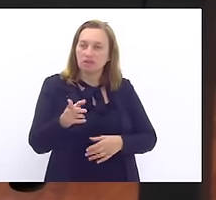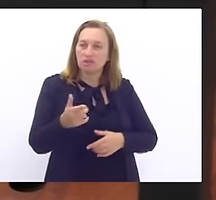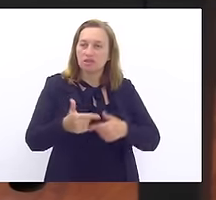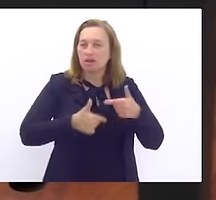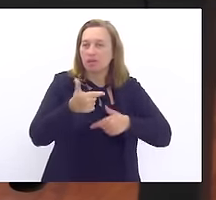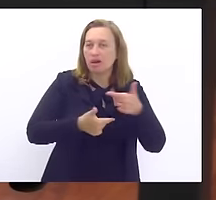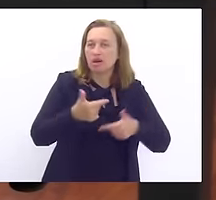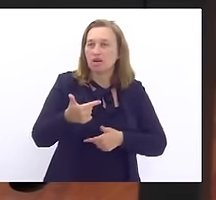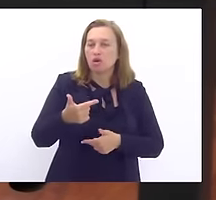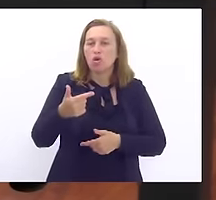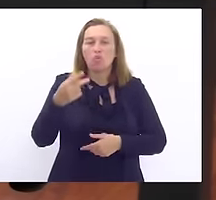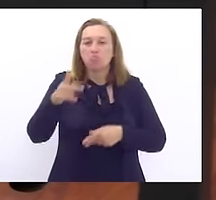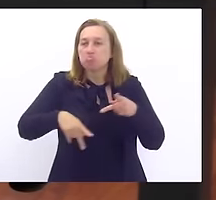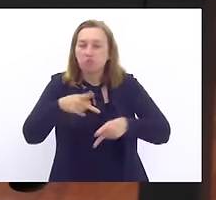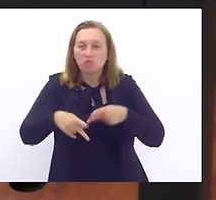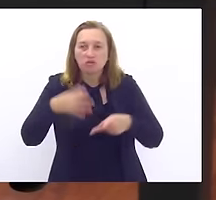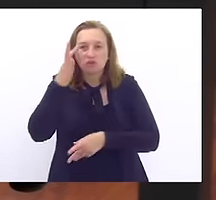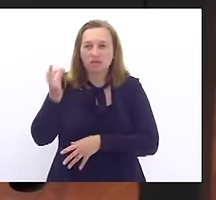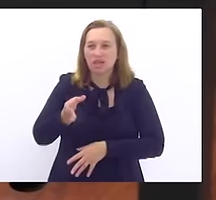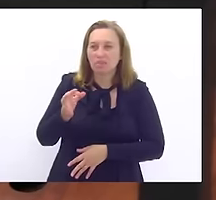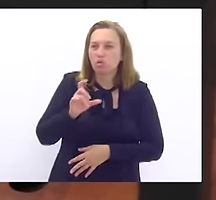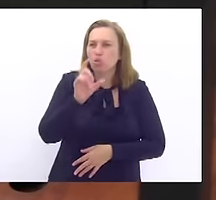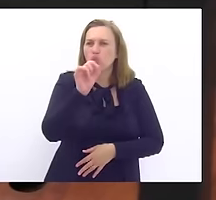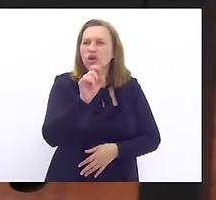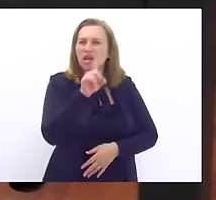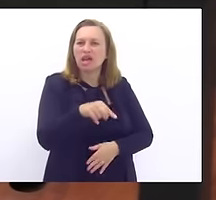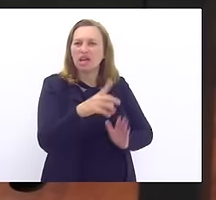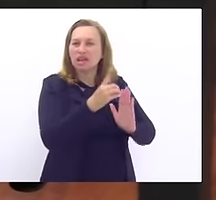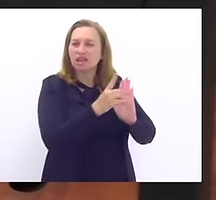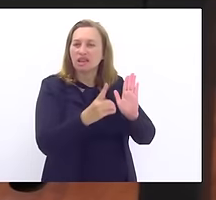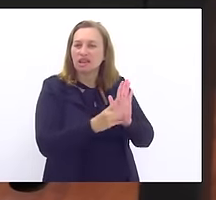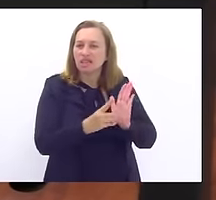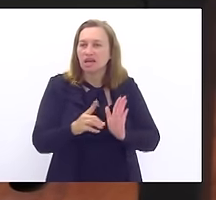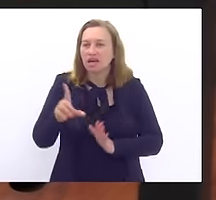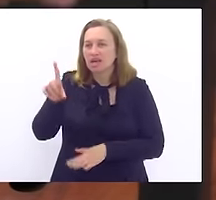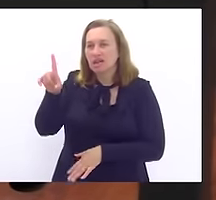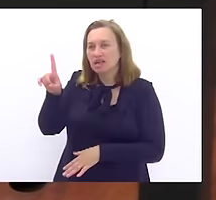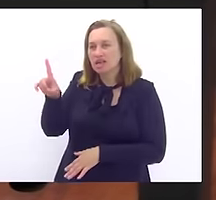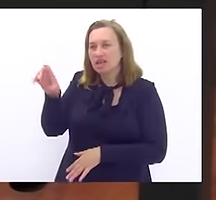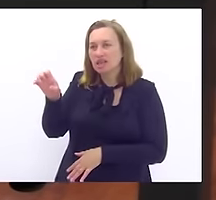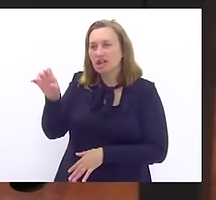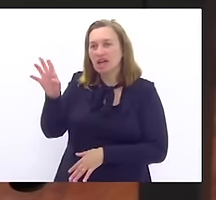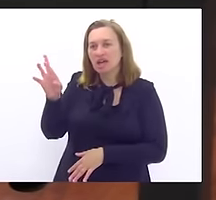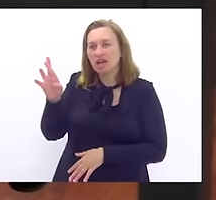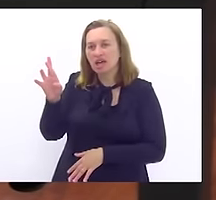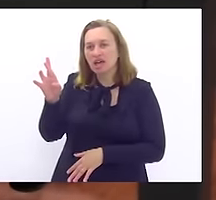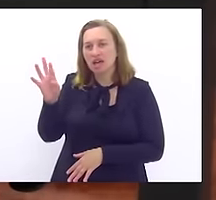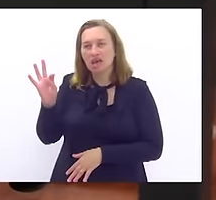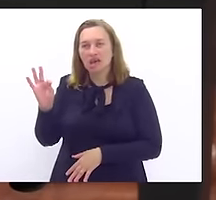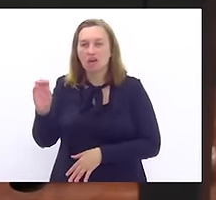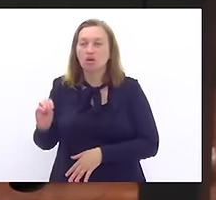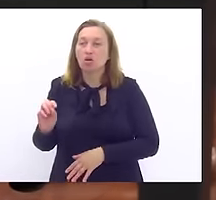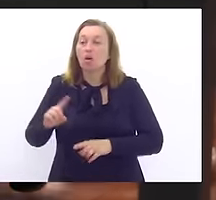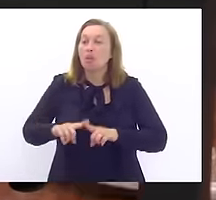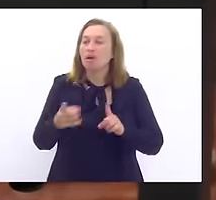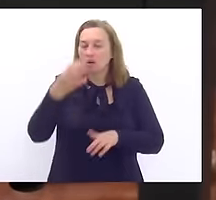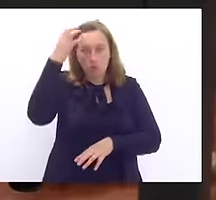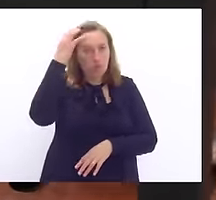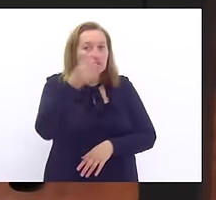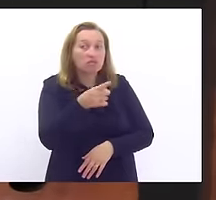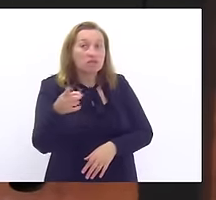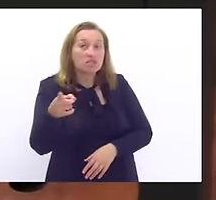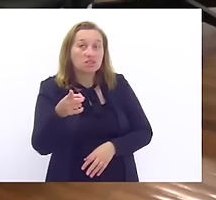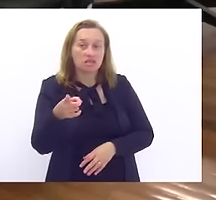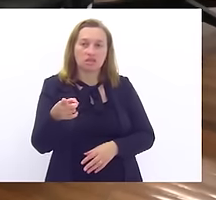população não consegue distinguir o que é dentro e o que é Detran as pessoas pensam que o deto prende todos os carros a culpa é de vocês mas deixa eu te falar